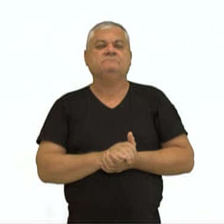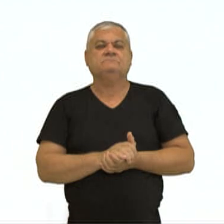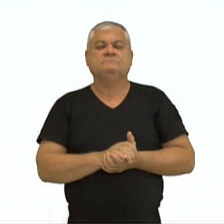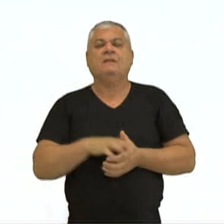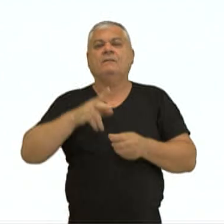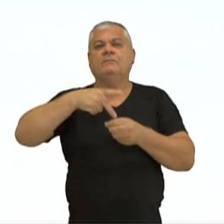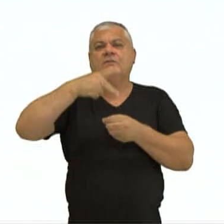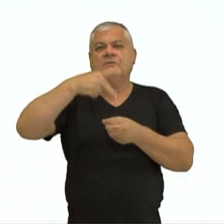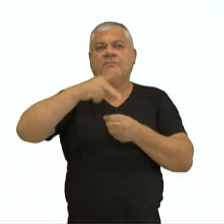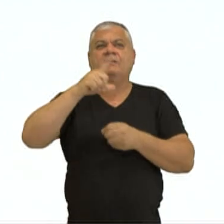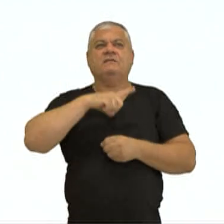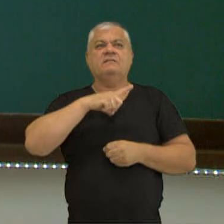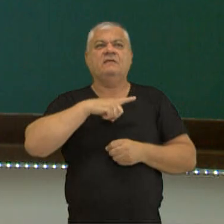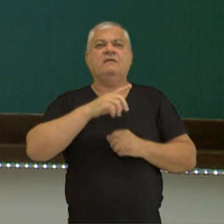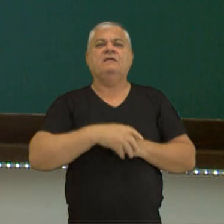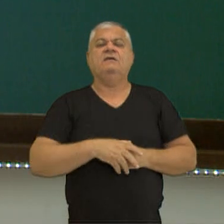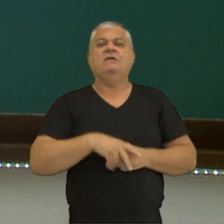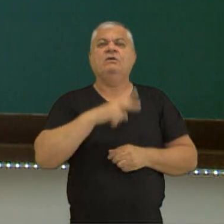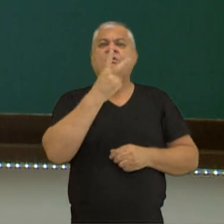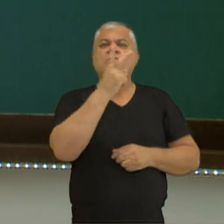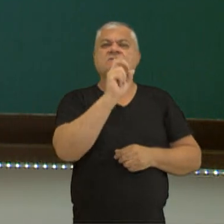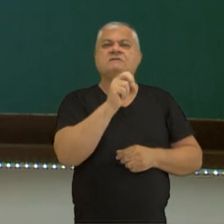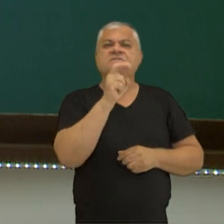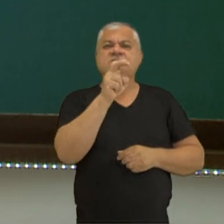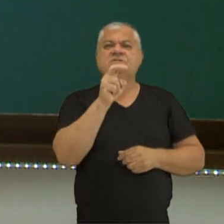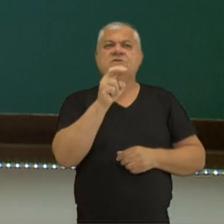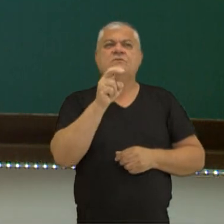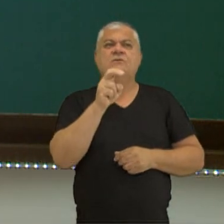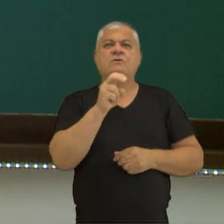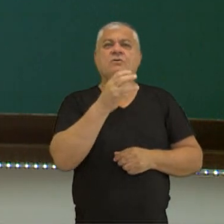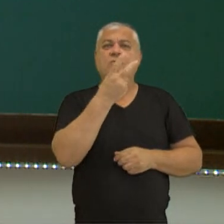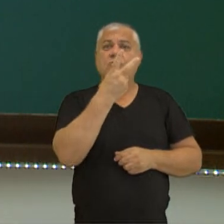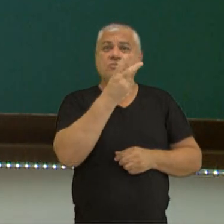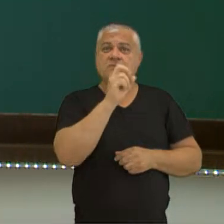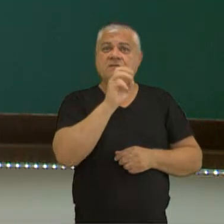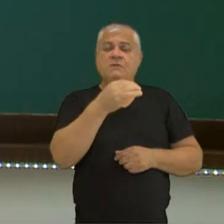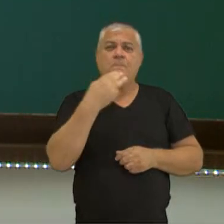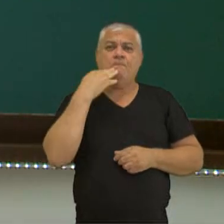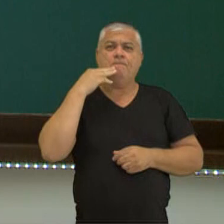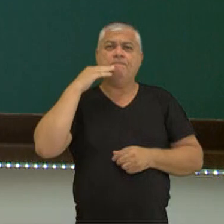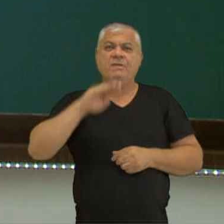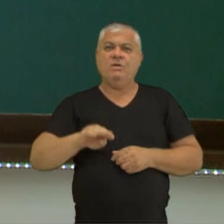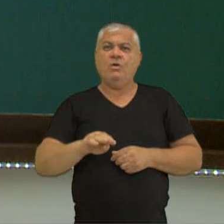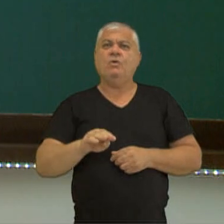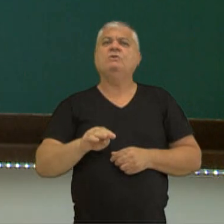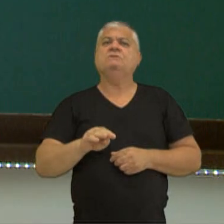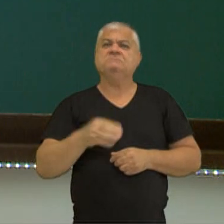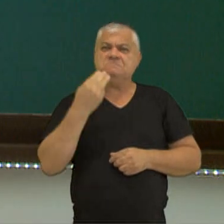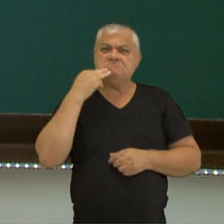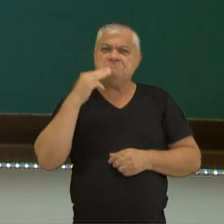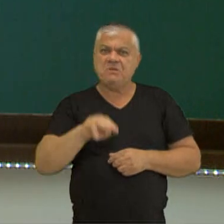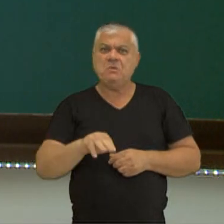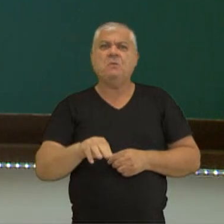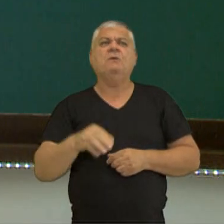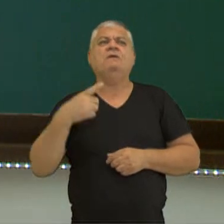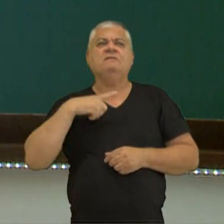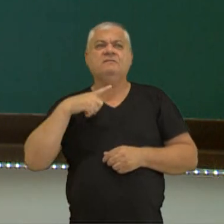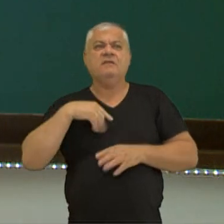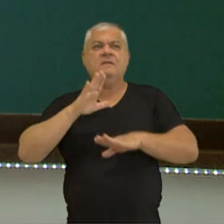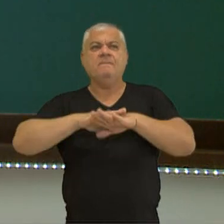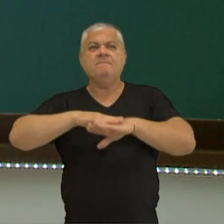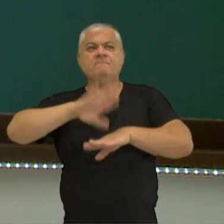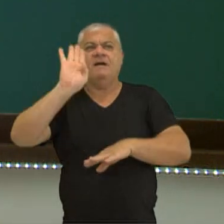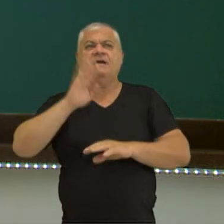possui um capital social de mais de 200 bilhões, né? 200 bilhões. E tem mais